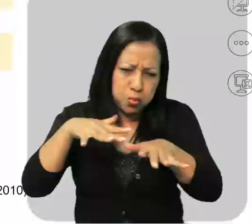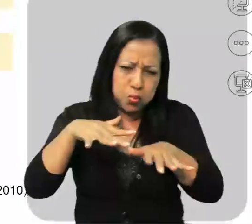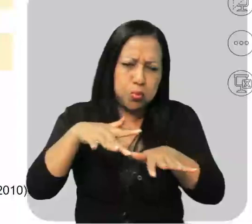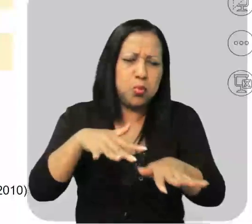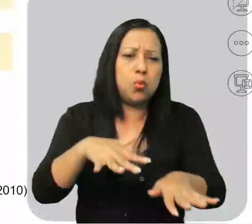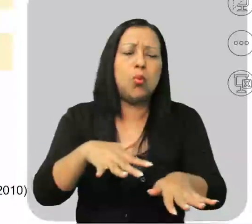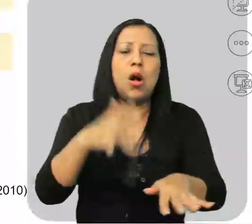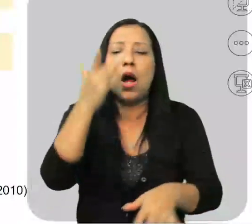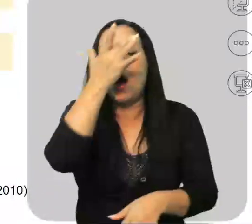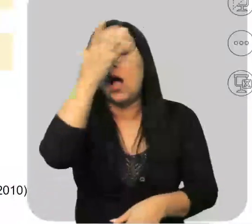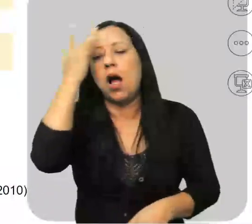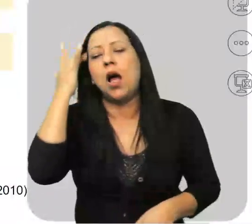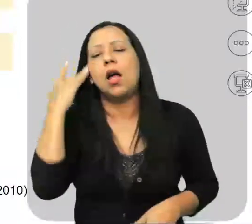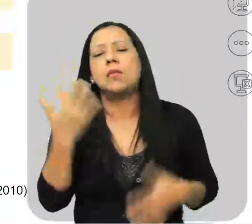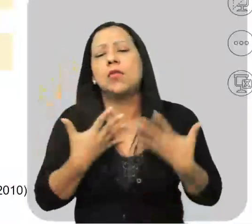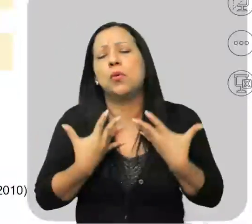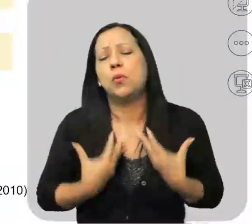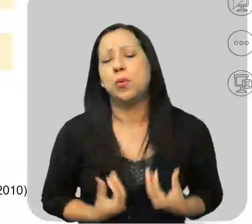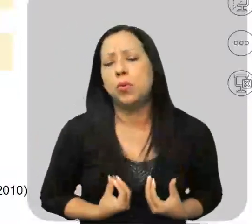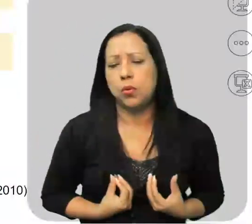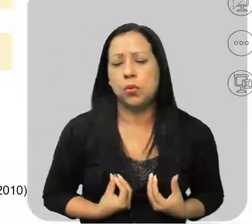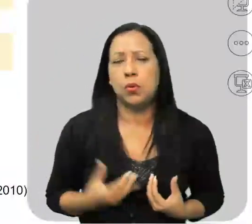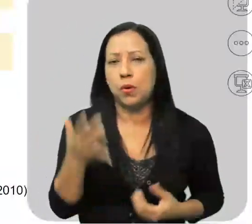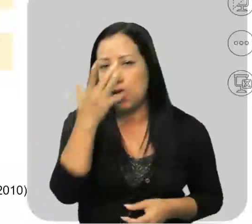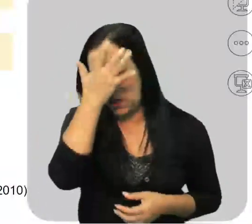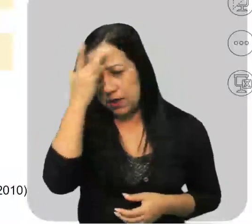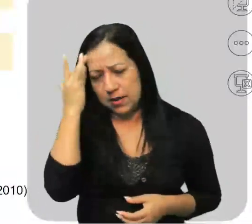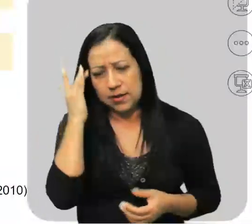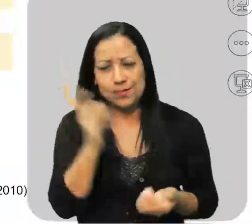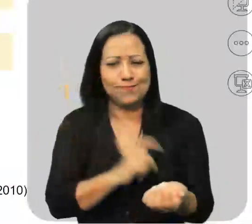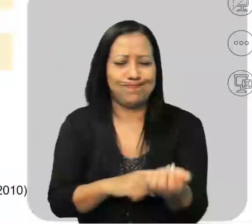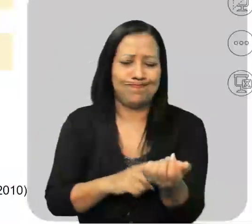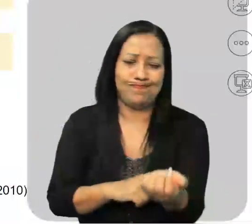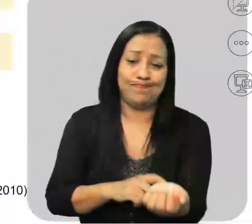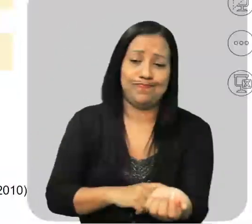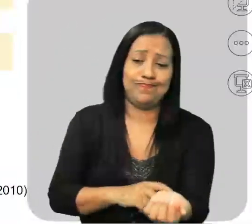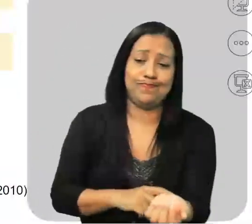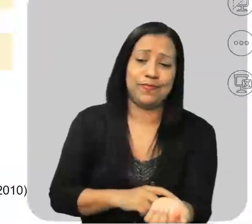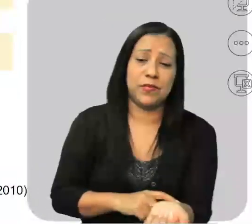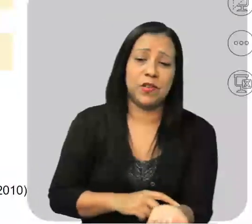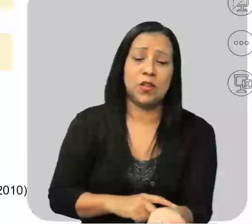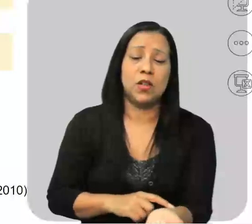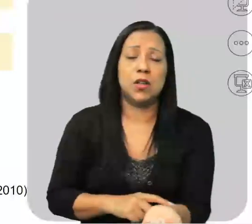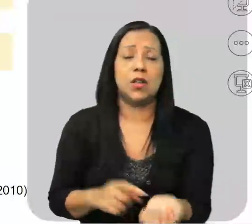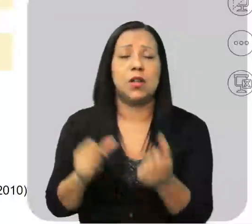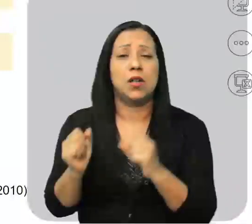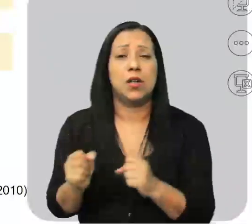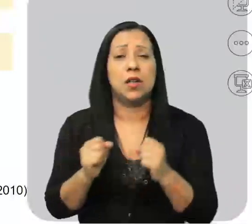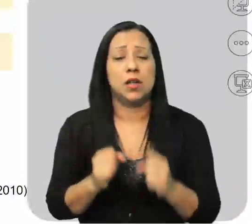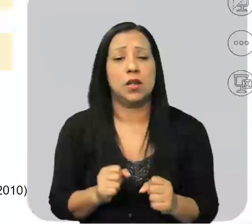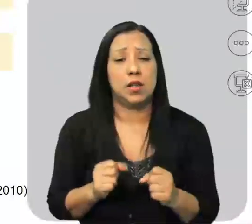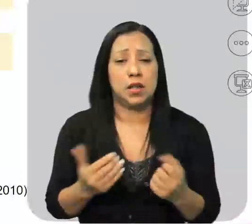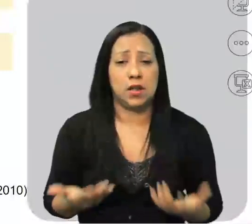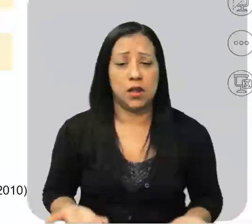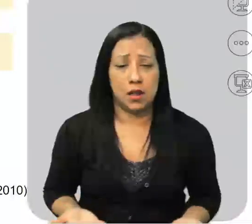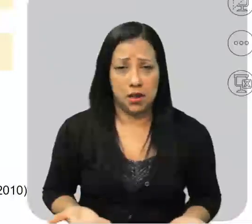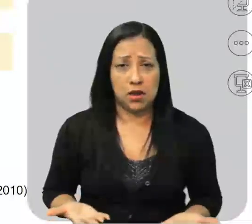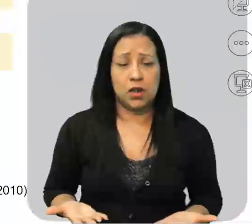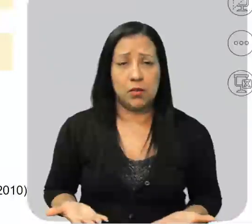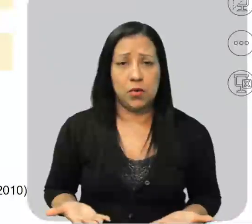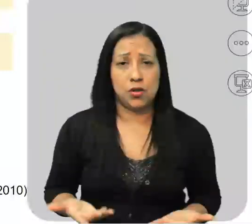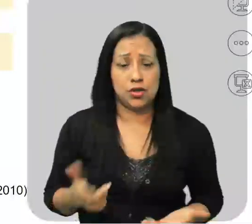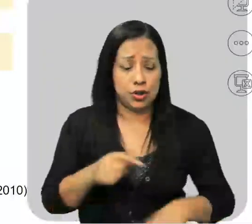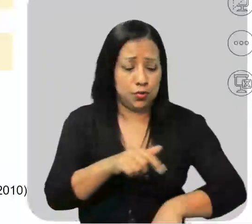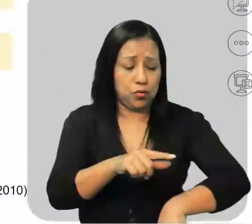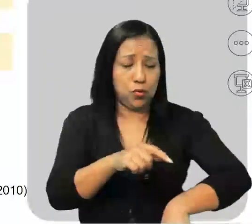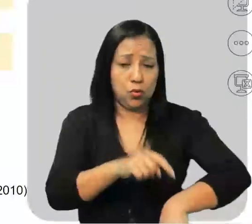tempo perdido nos congestionamentos aumenta o cansaço, as pessoas ficam estressadas, né? Principalmente o pessoal da área urbana, desses grandes centros urbanos,